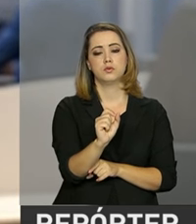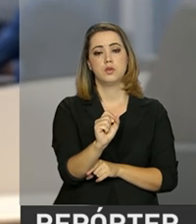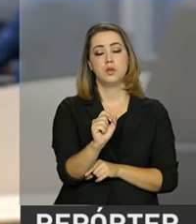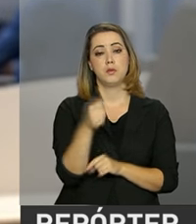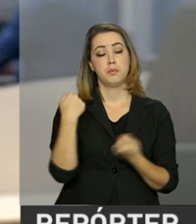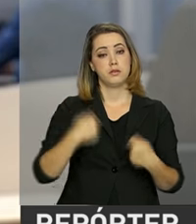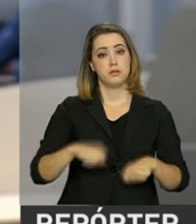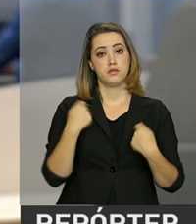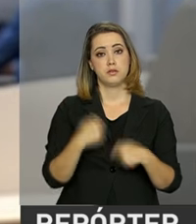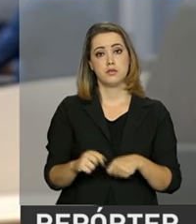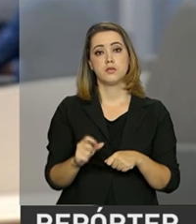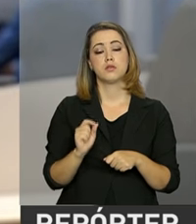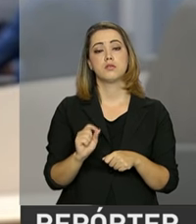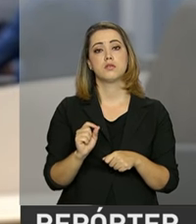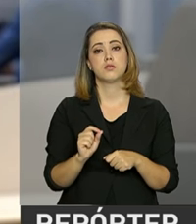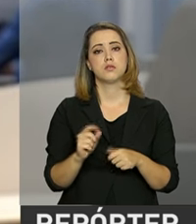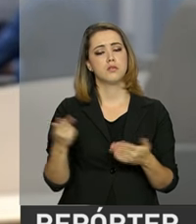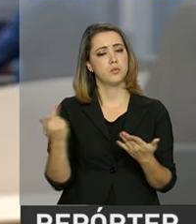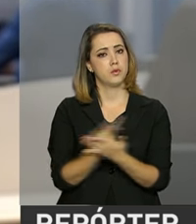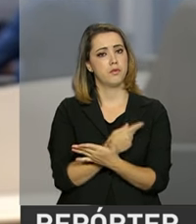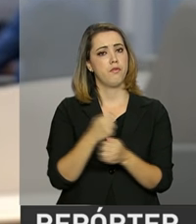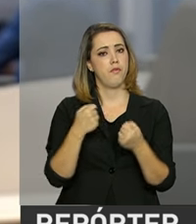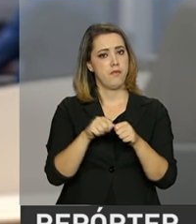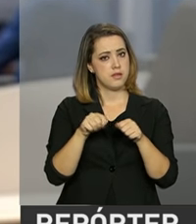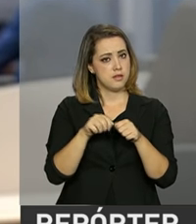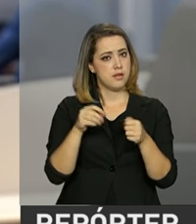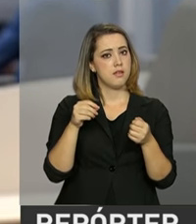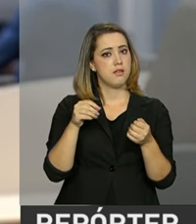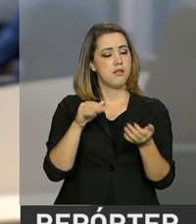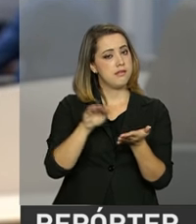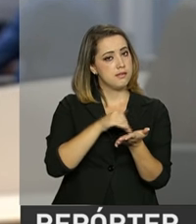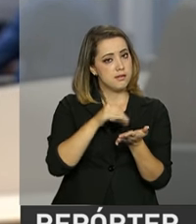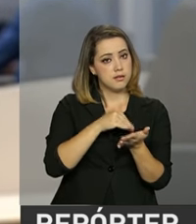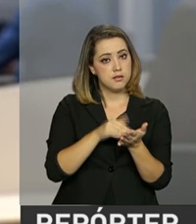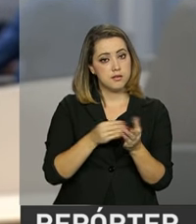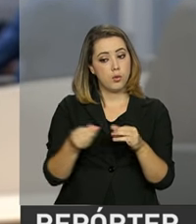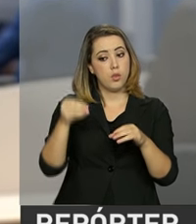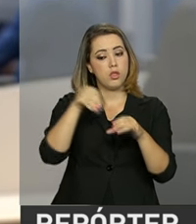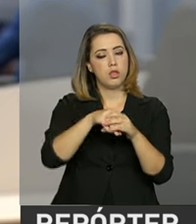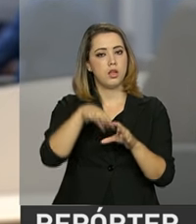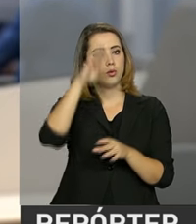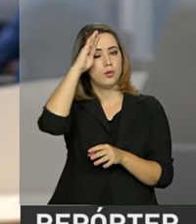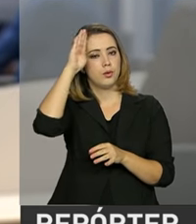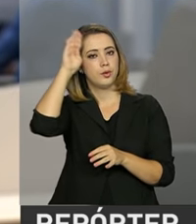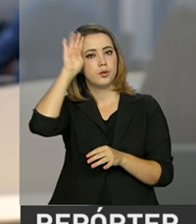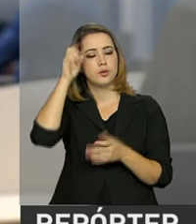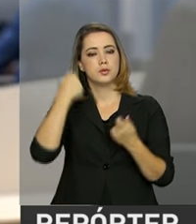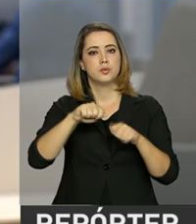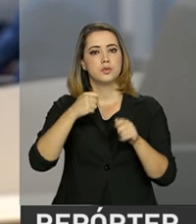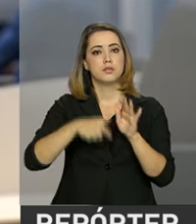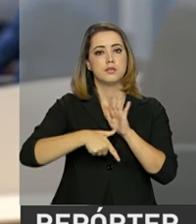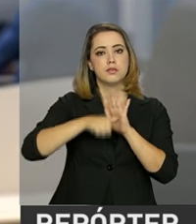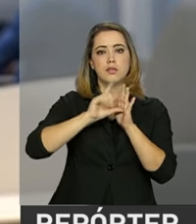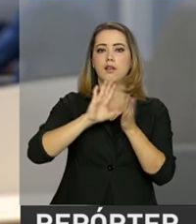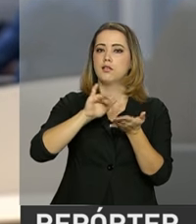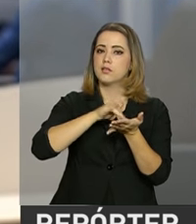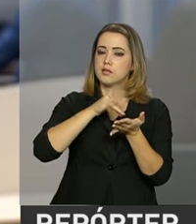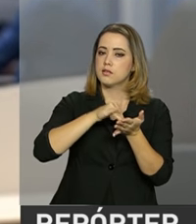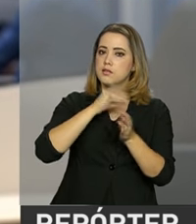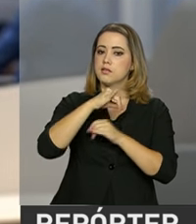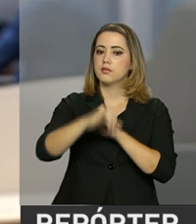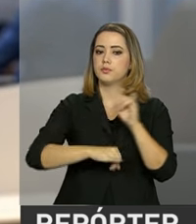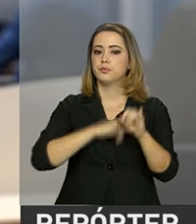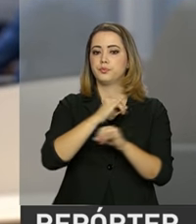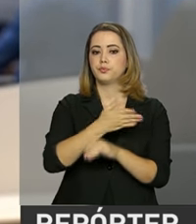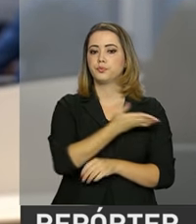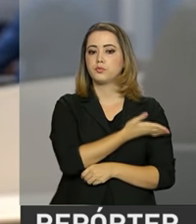que o candidato precisa para realizar sua matrícula na instituição. Os classificados deverão realizar uma pré-matrícula online no endereço